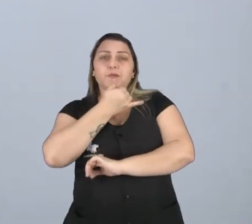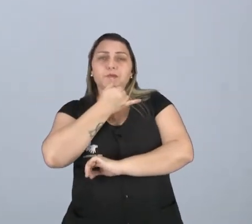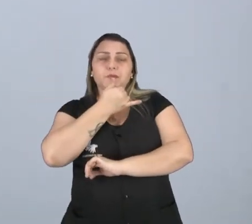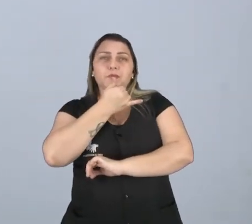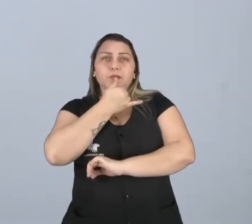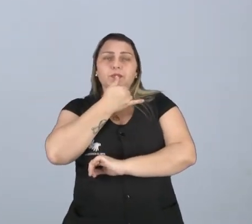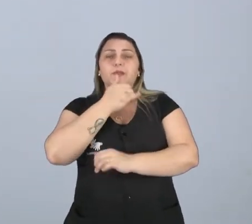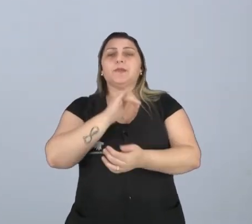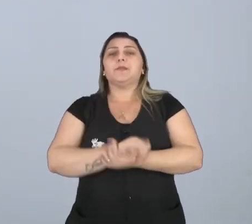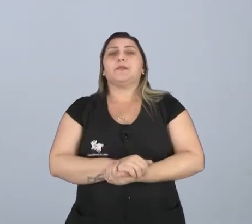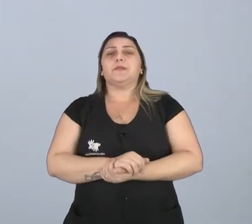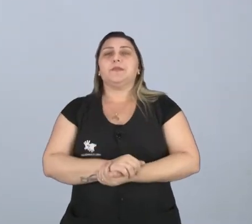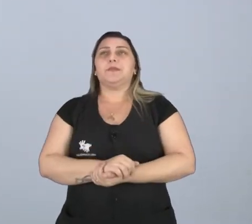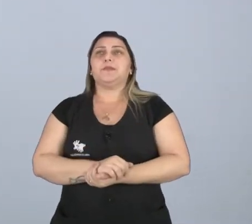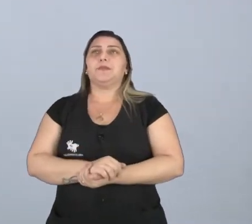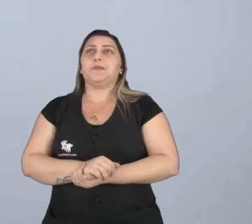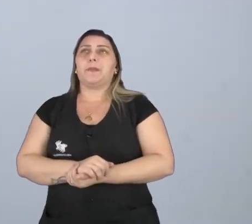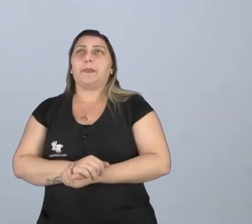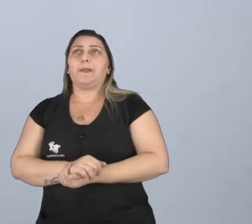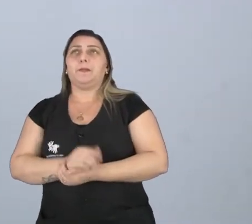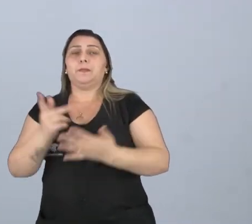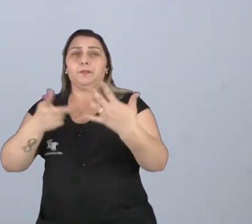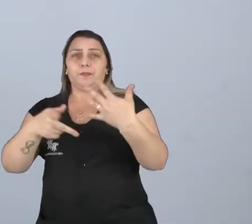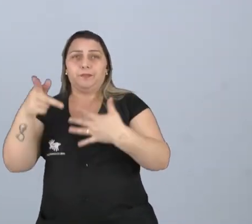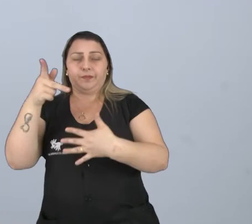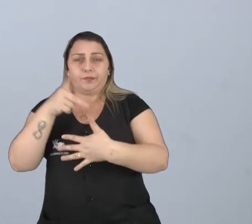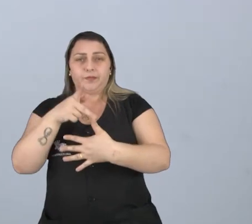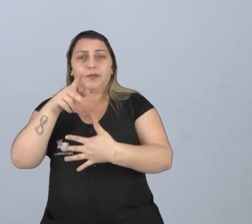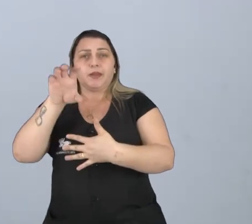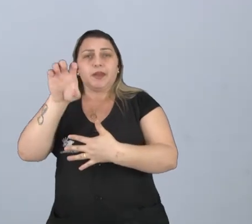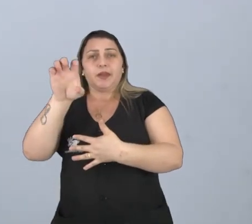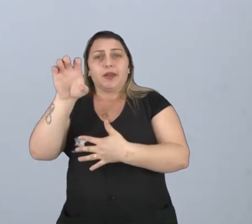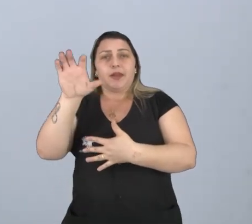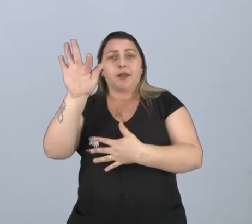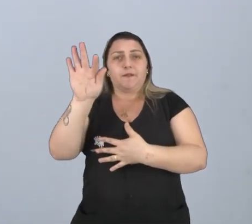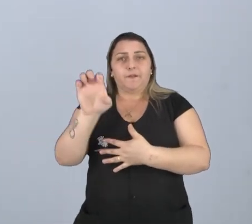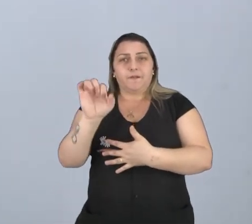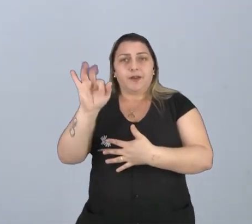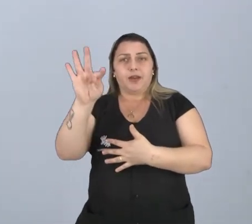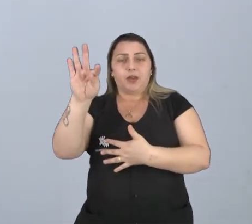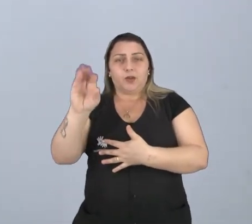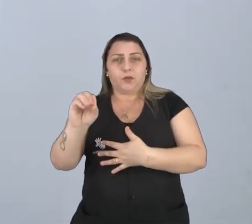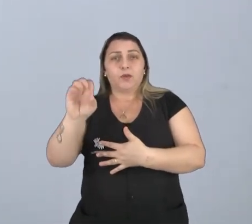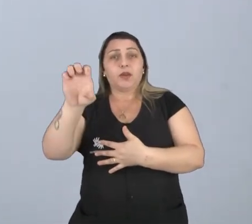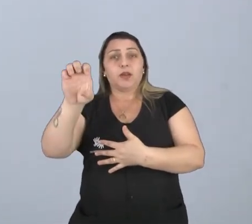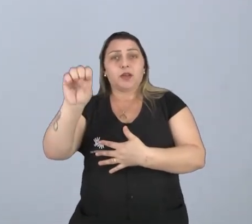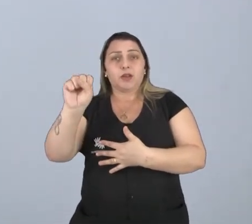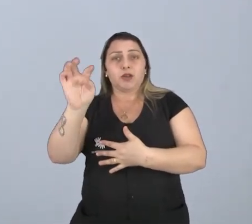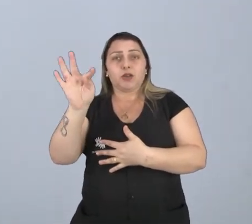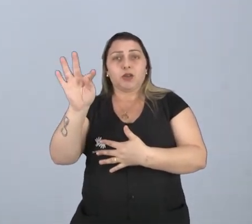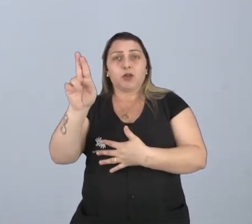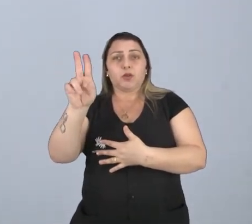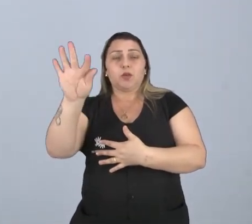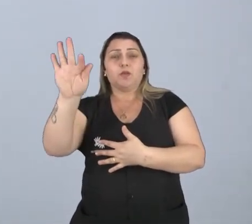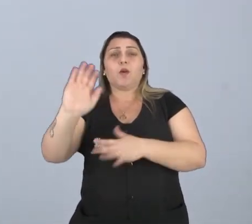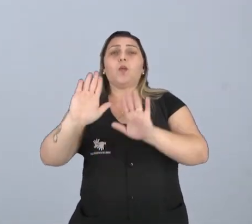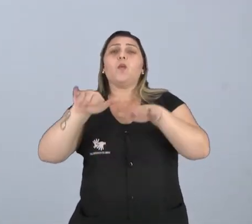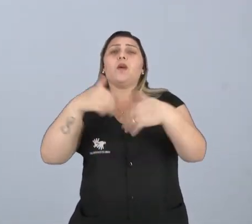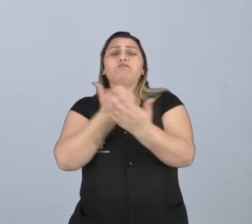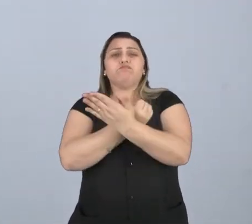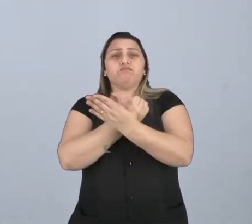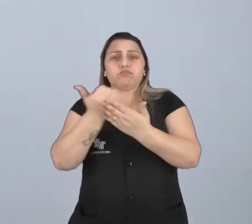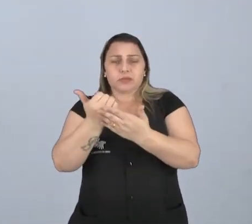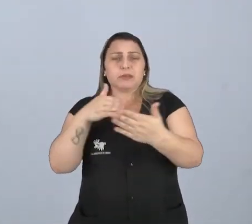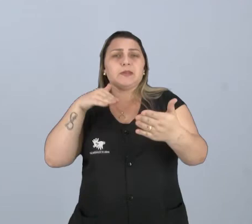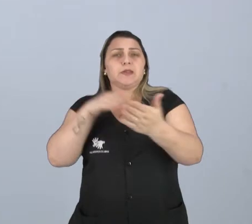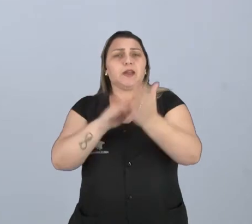Essa interferência, ela se dá principalmente pelo efeito estufa, tá? Então, aí na questão, eu peço que vocês reflitam quais são as ações humanas que